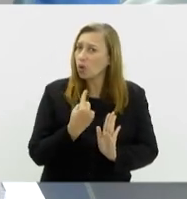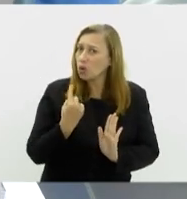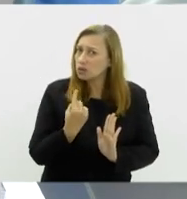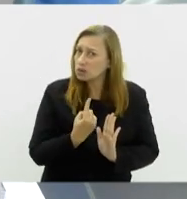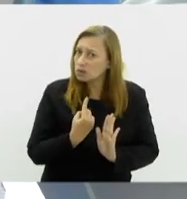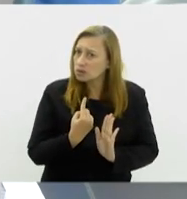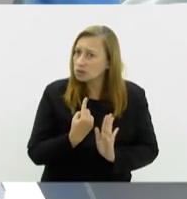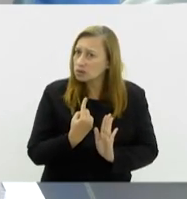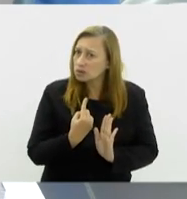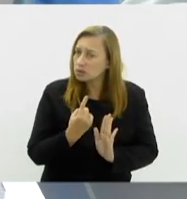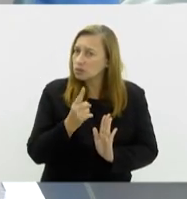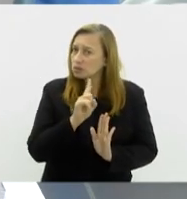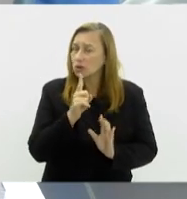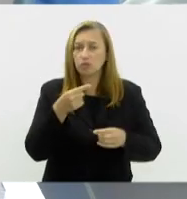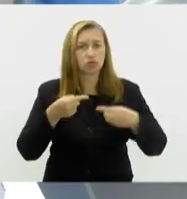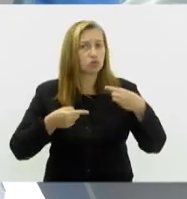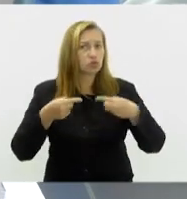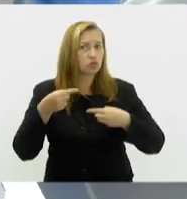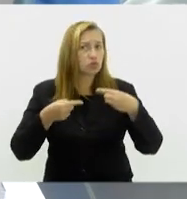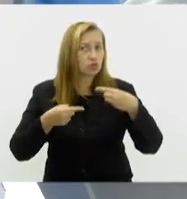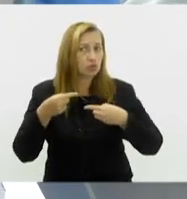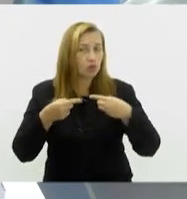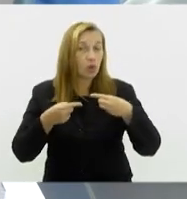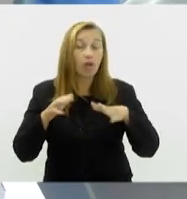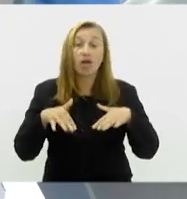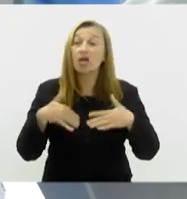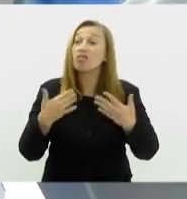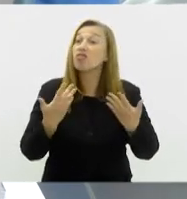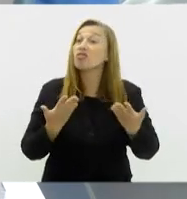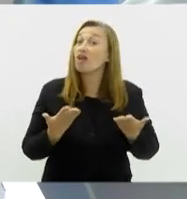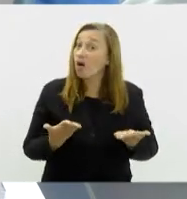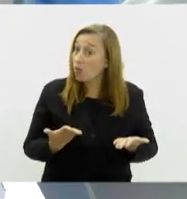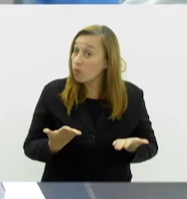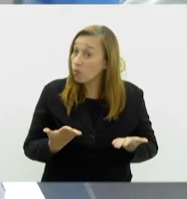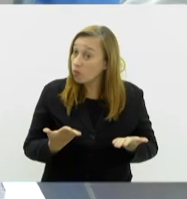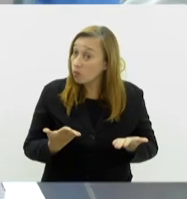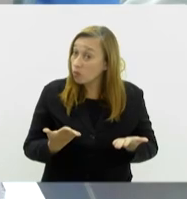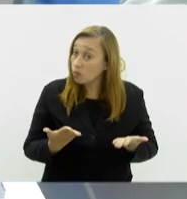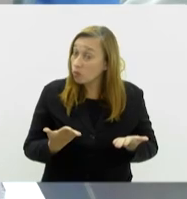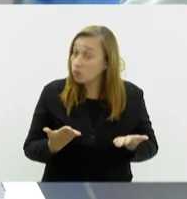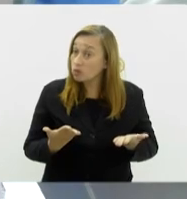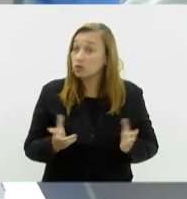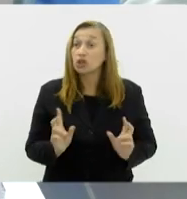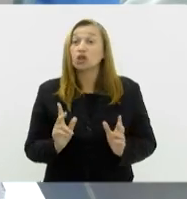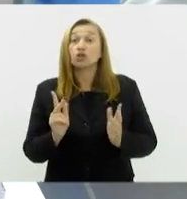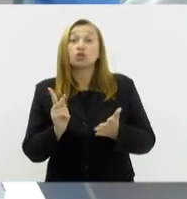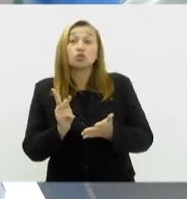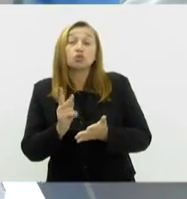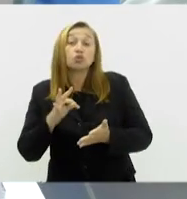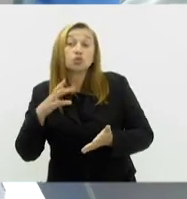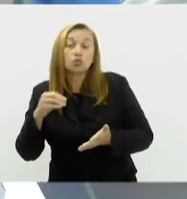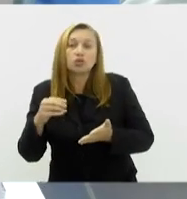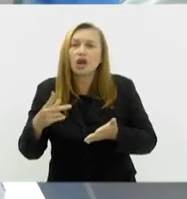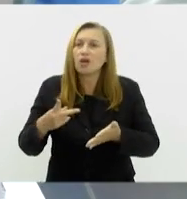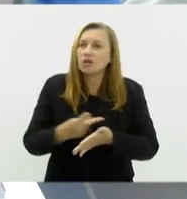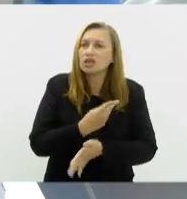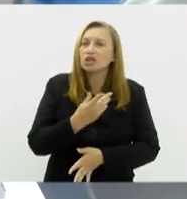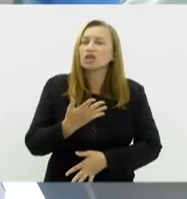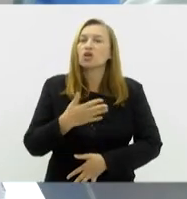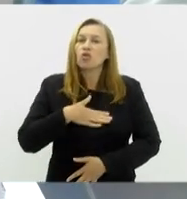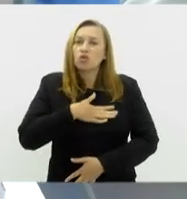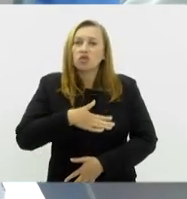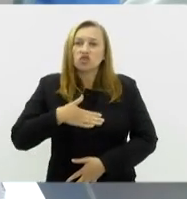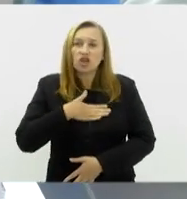havíamos discutido então diante destes fatos gostaria de